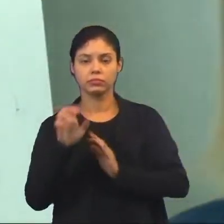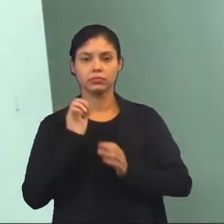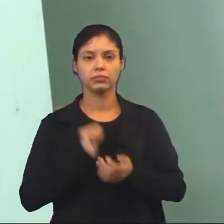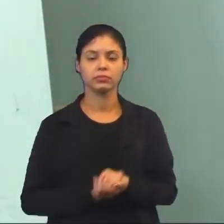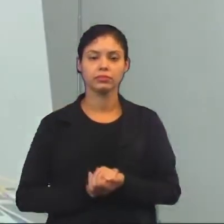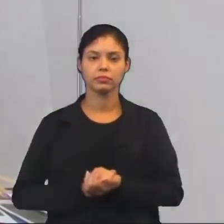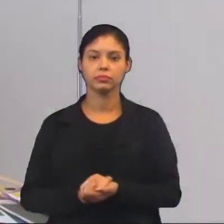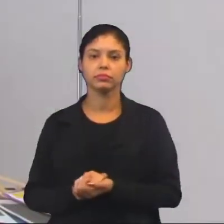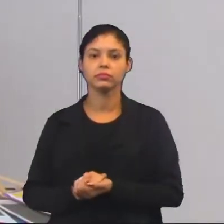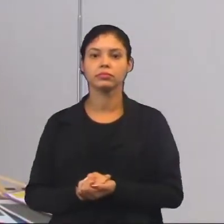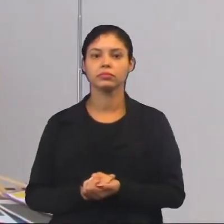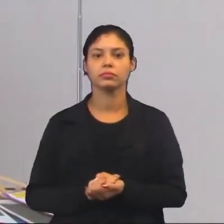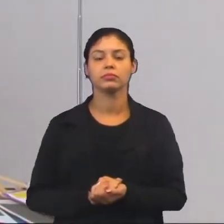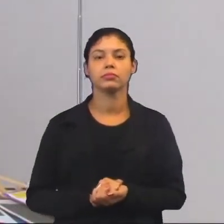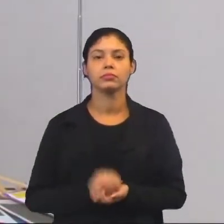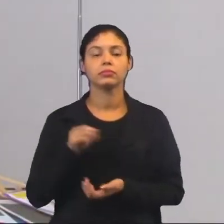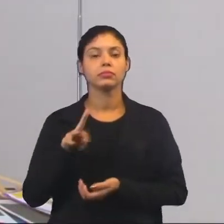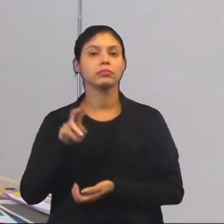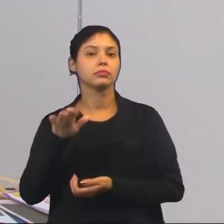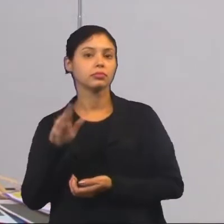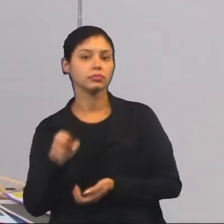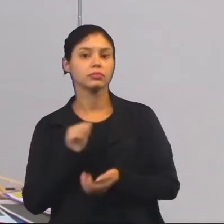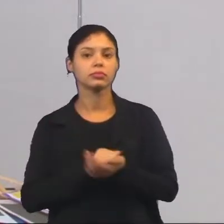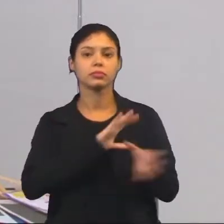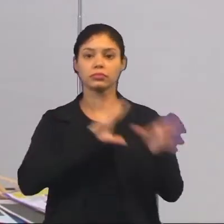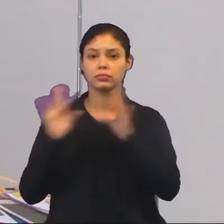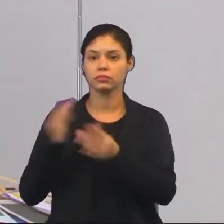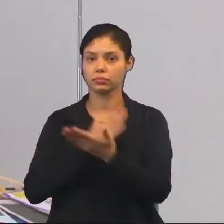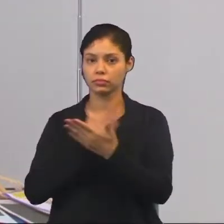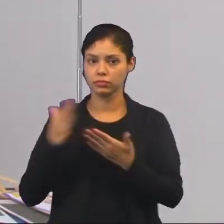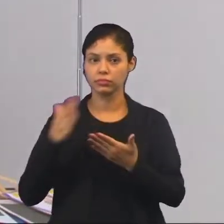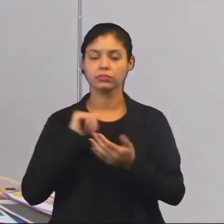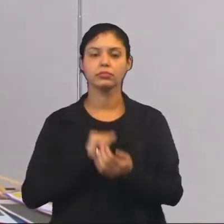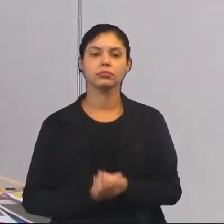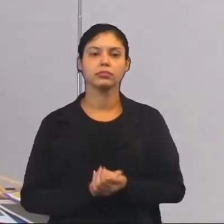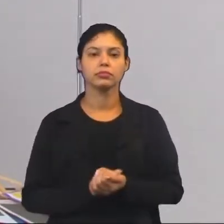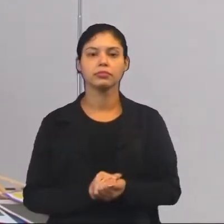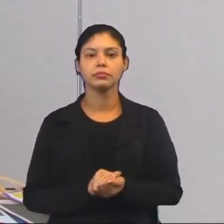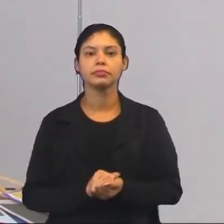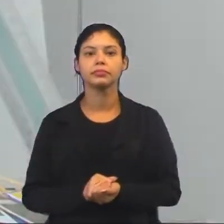manchete. A manchete, ela vem bem no início,